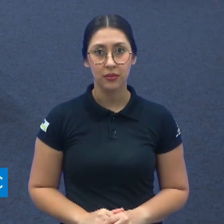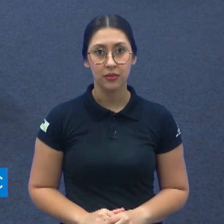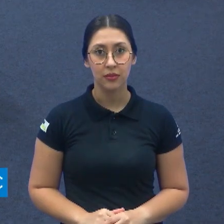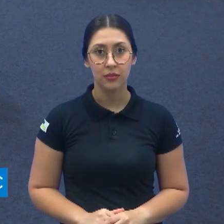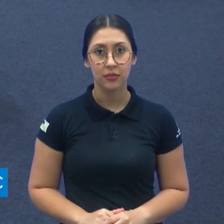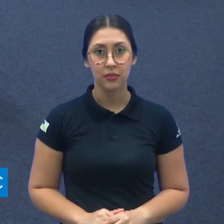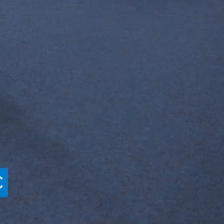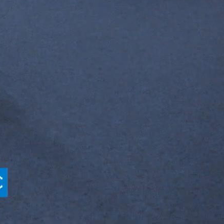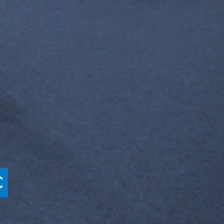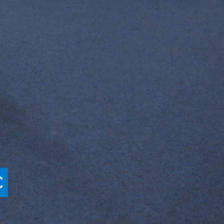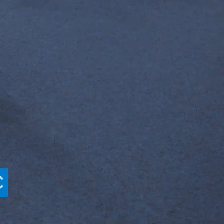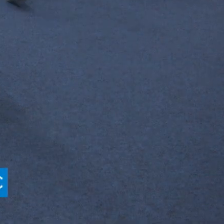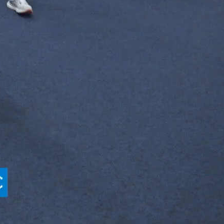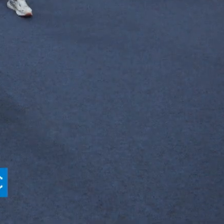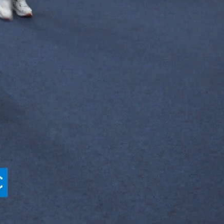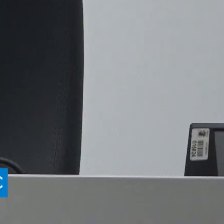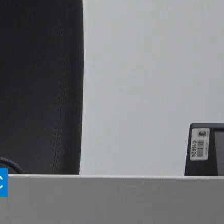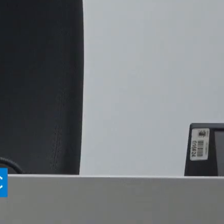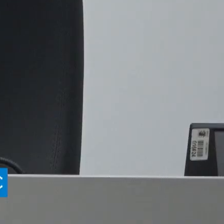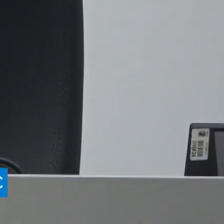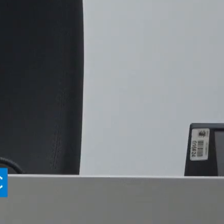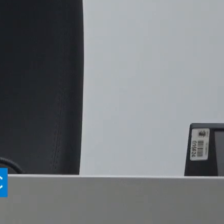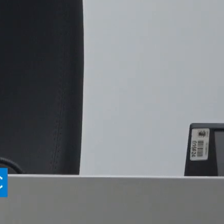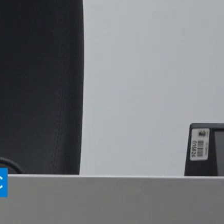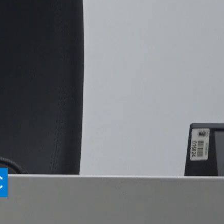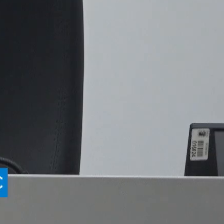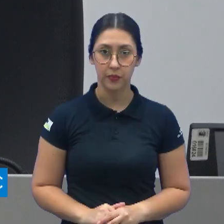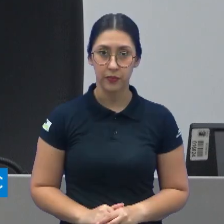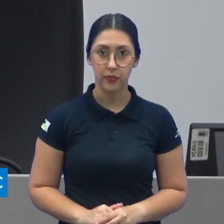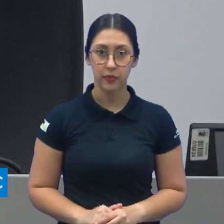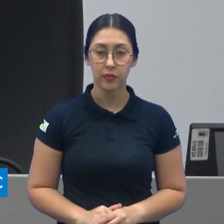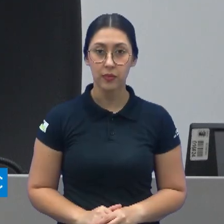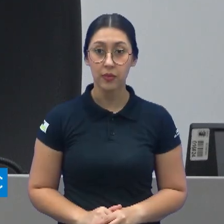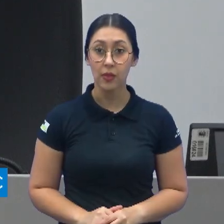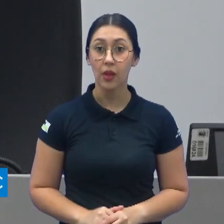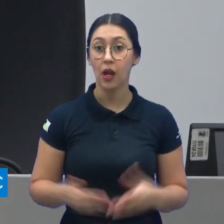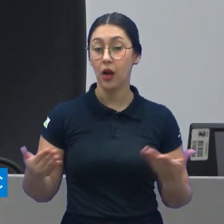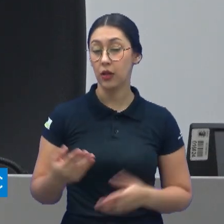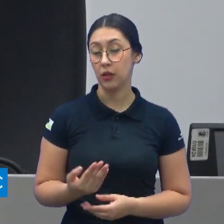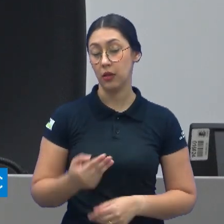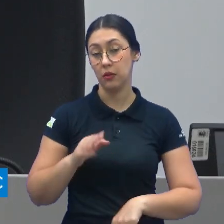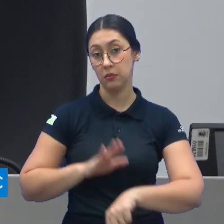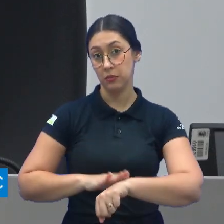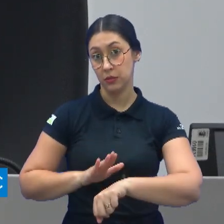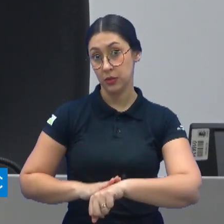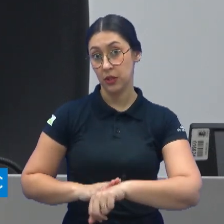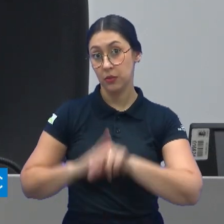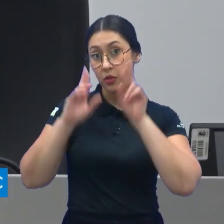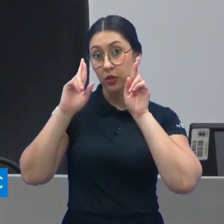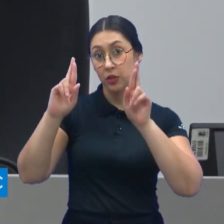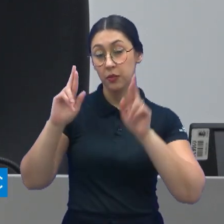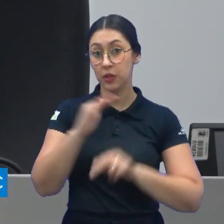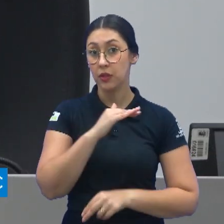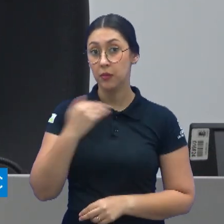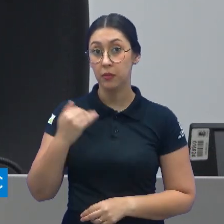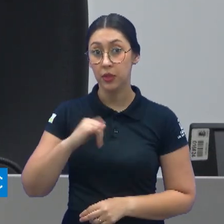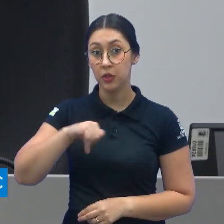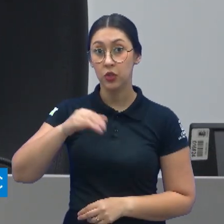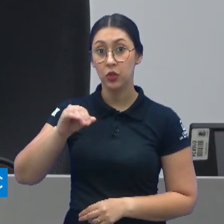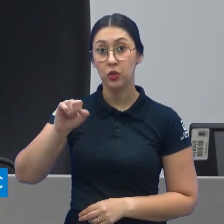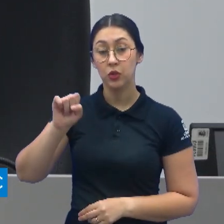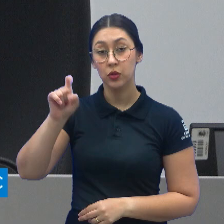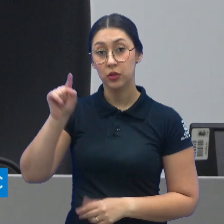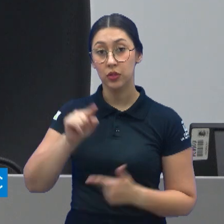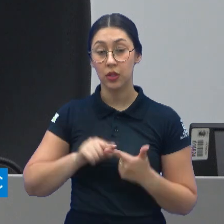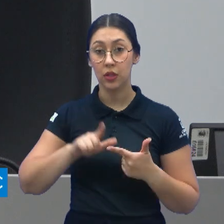Passaremos agora ao minuto de silêncio pelo passamento de José Carlos Oliveira, Elisa das Graças